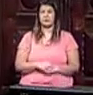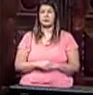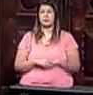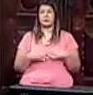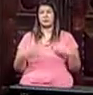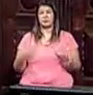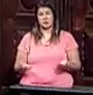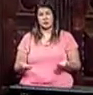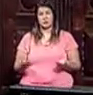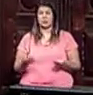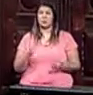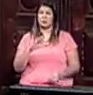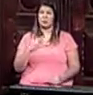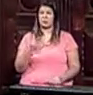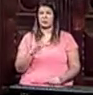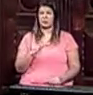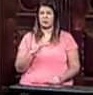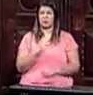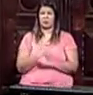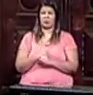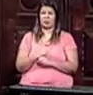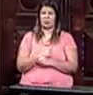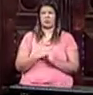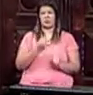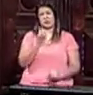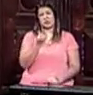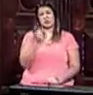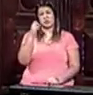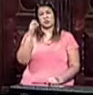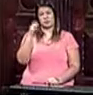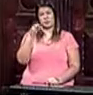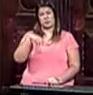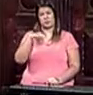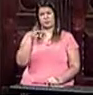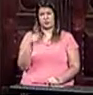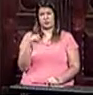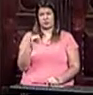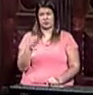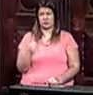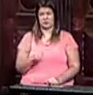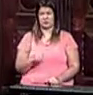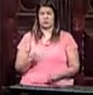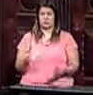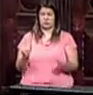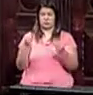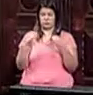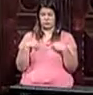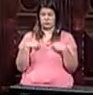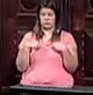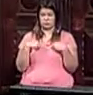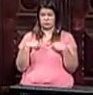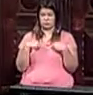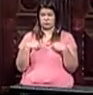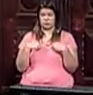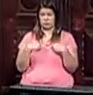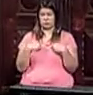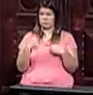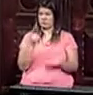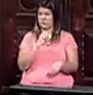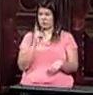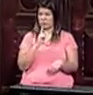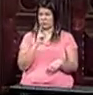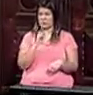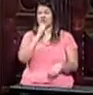um alívio anual na ordem de uns 6 bilhões e meio. Não é que a gente vai receber 6 bilhões e meio, é que vai deixar de